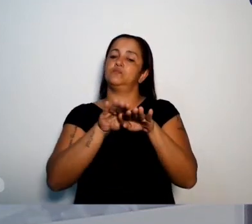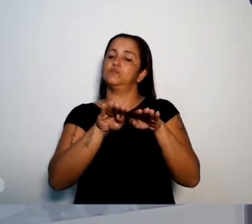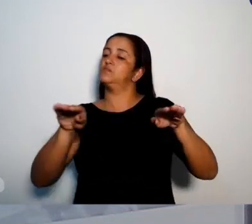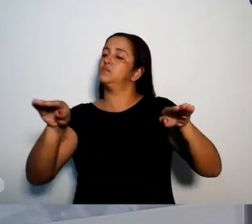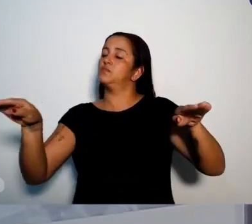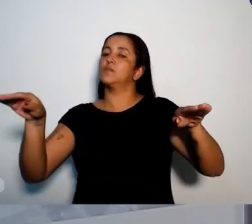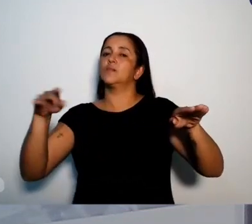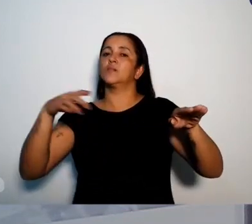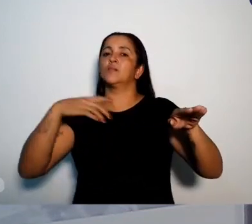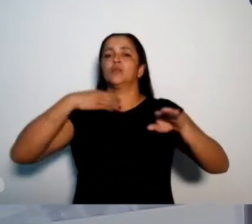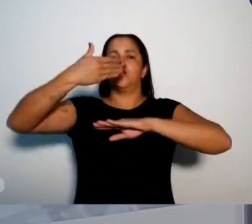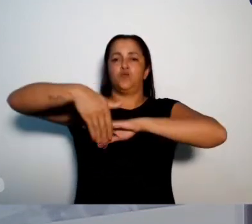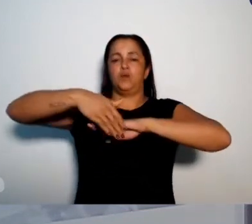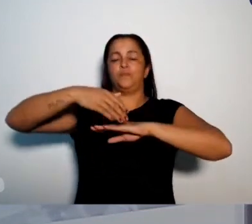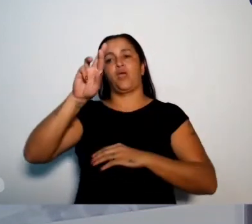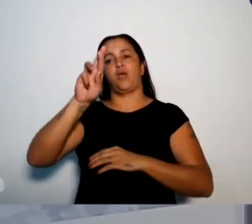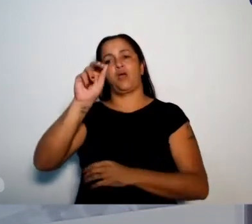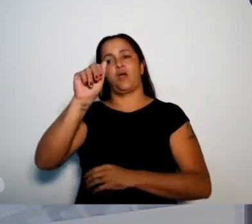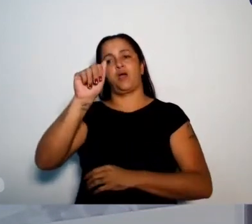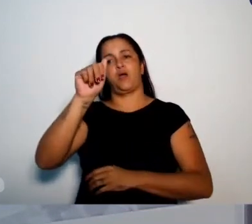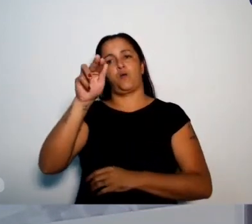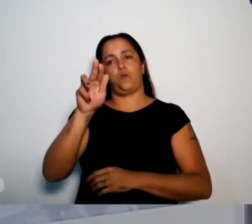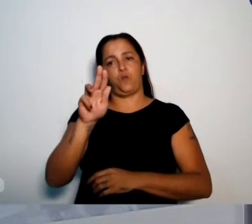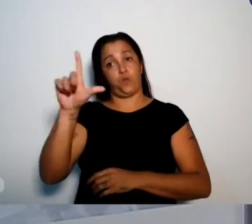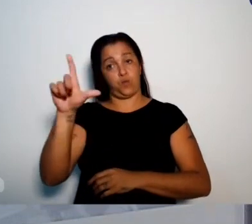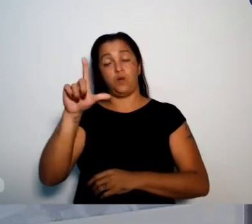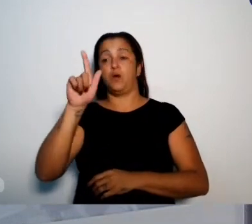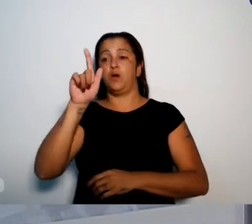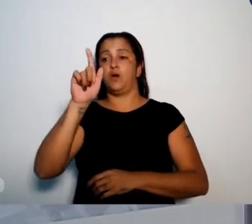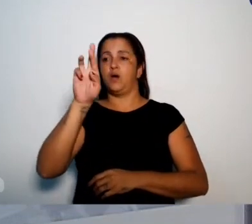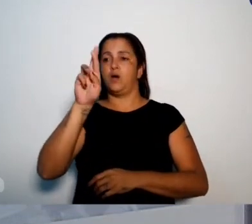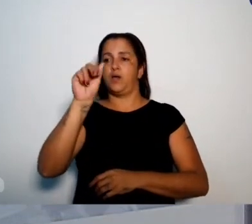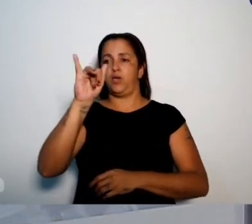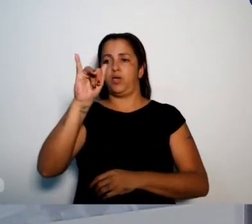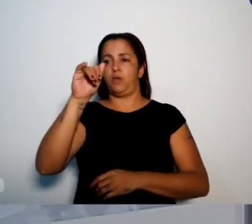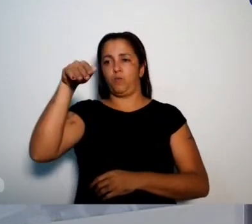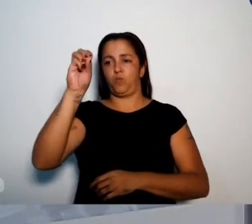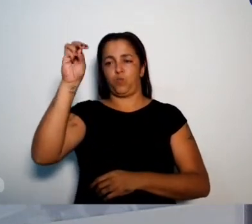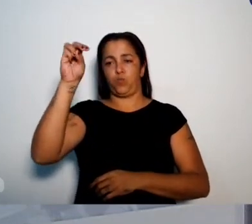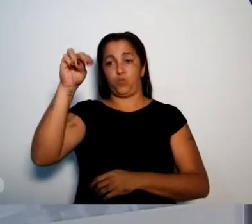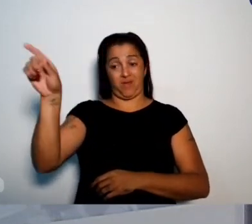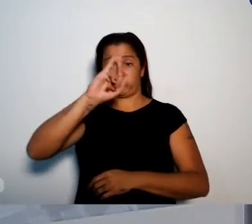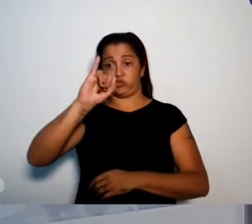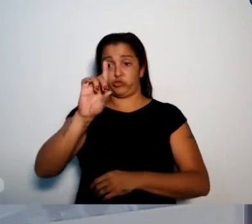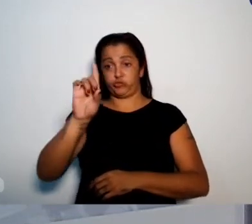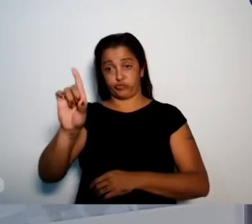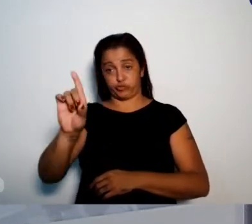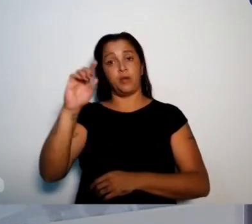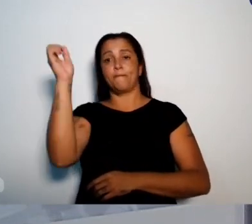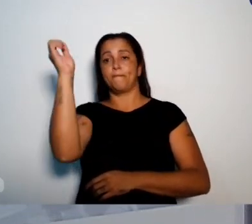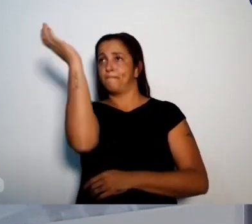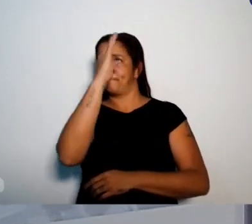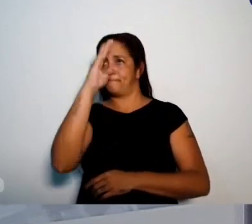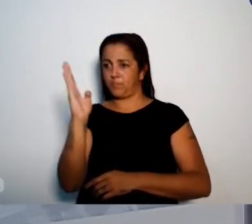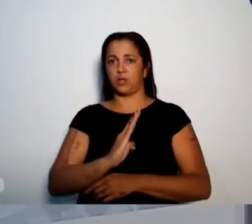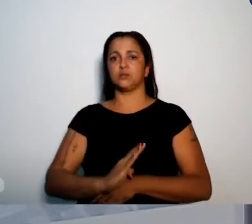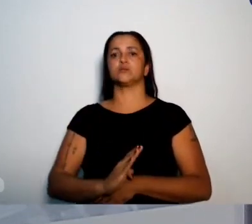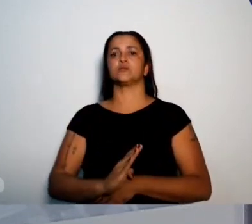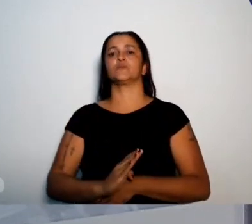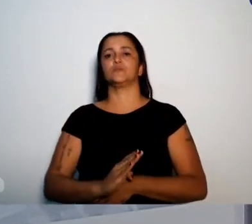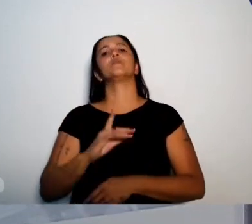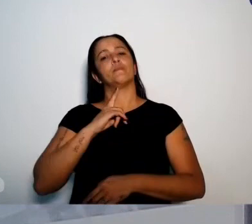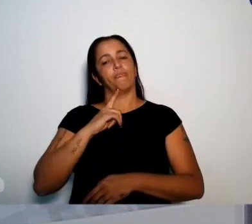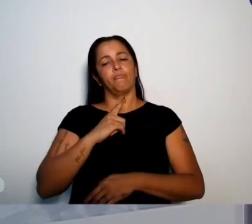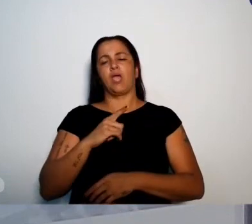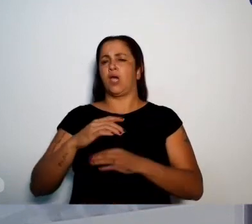Raimo, Jardim Brasil. Ali é grande o trecho sem calçada. De um lado da via